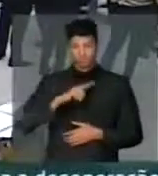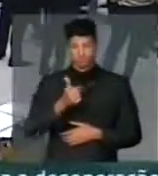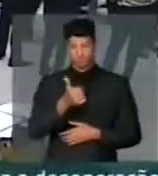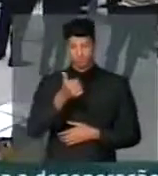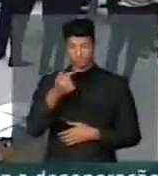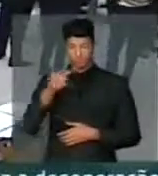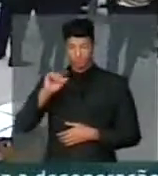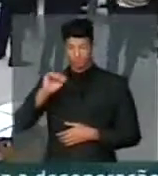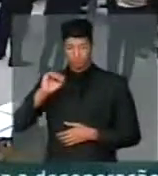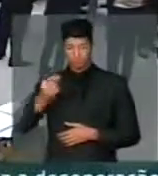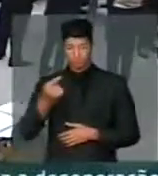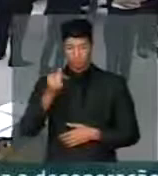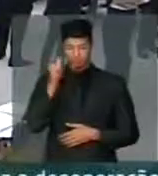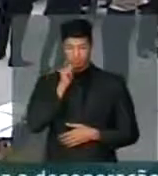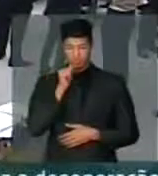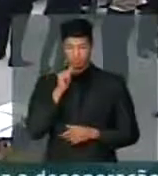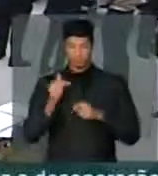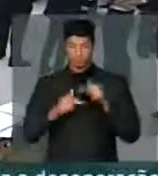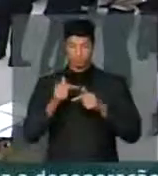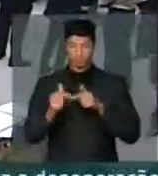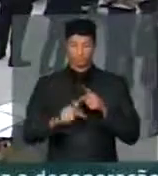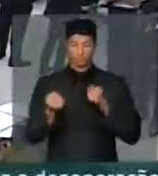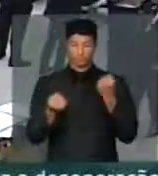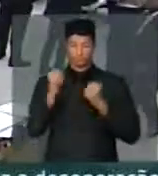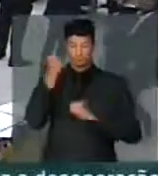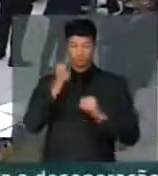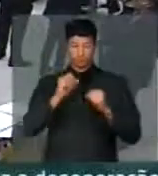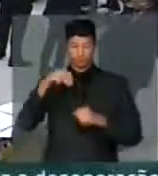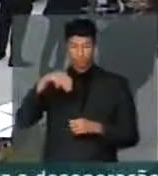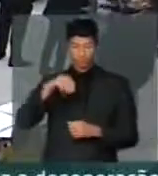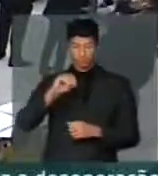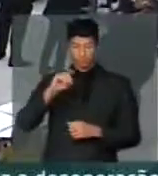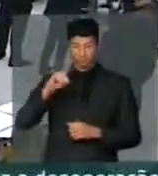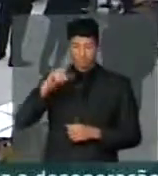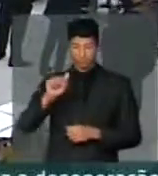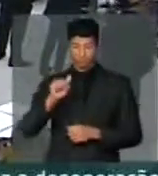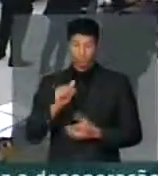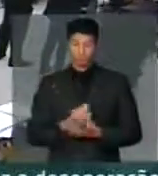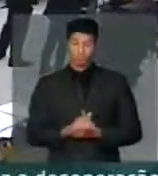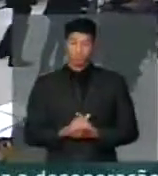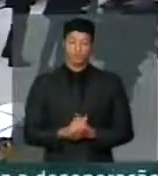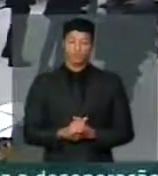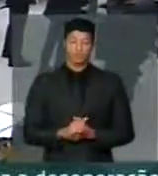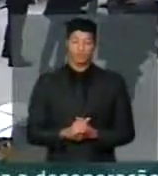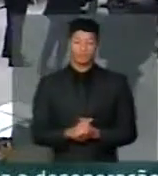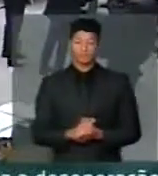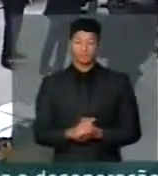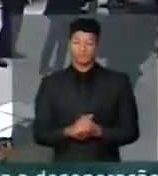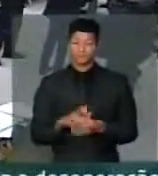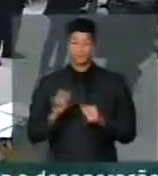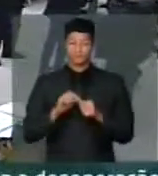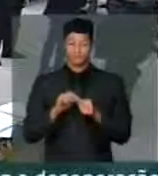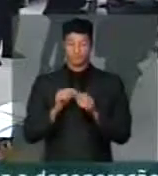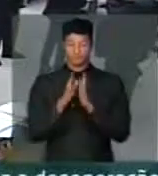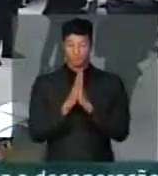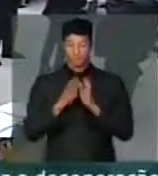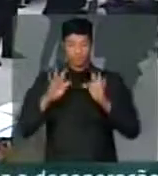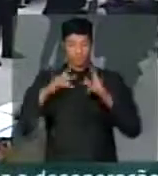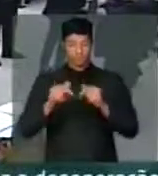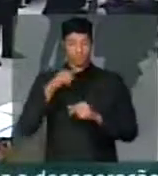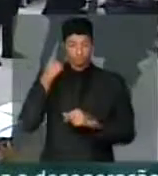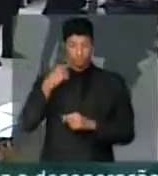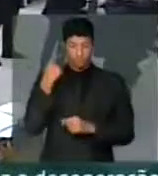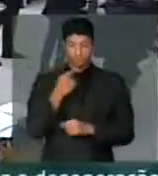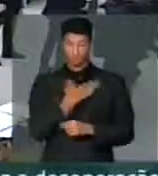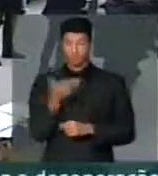mil mulheres que trabalham na indústria da moda do vestuário. Agora é a discussão. E faço um apelo a todos os